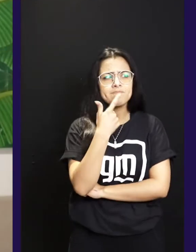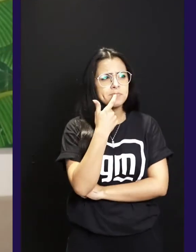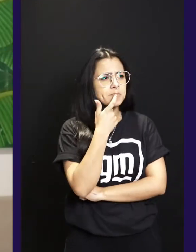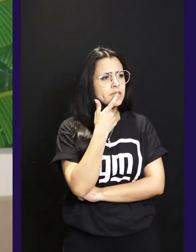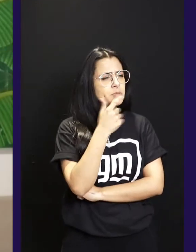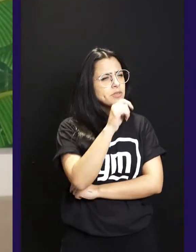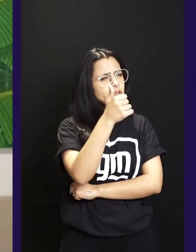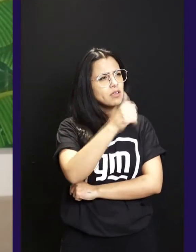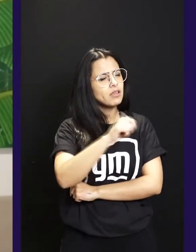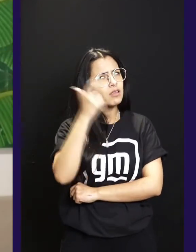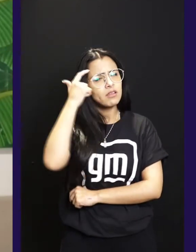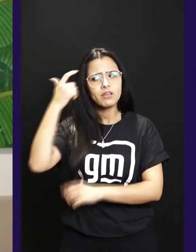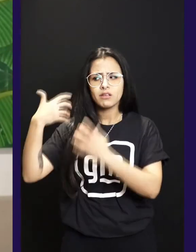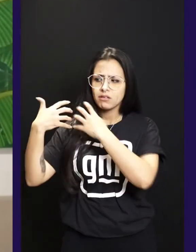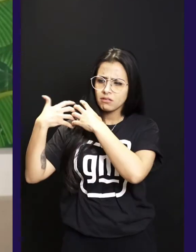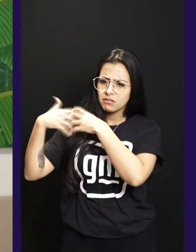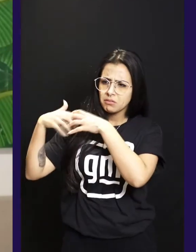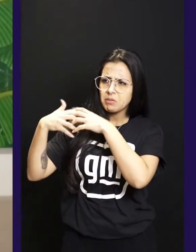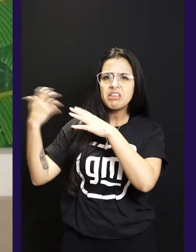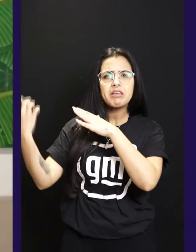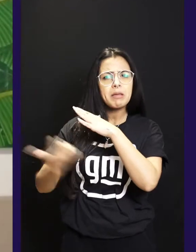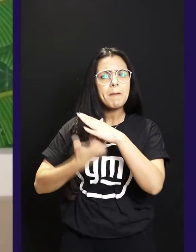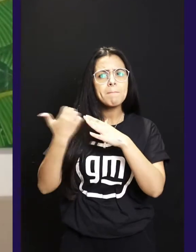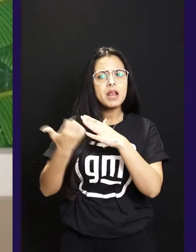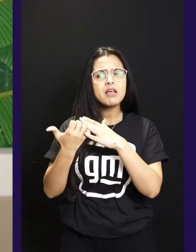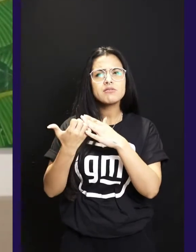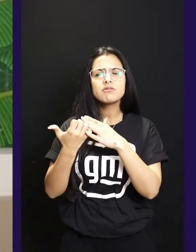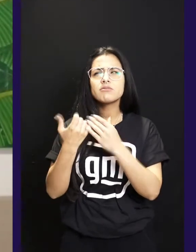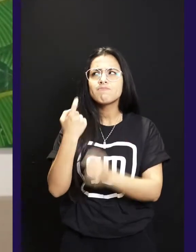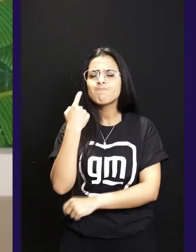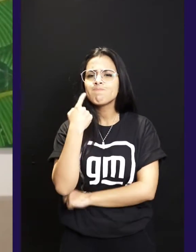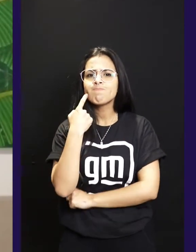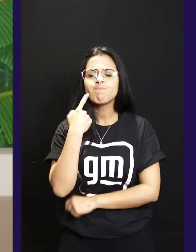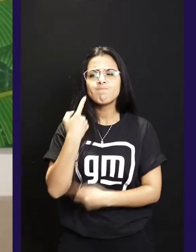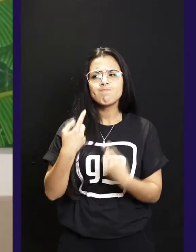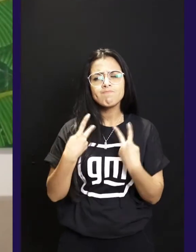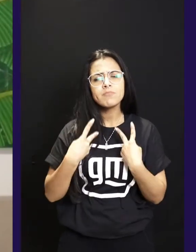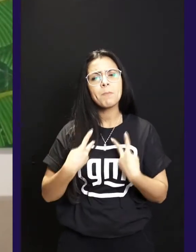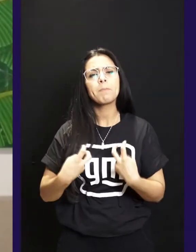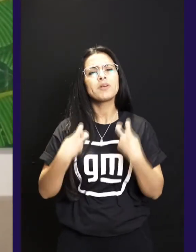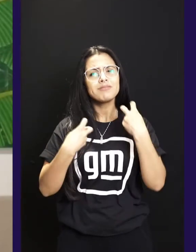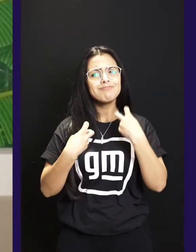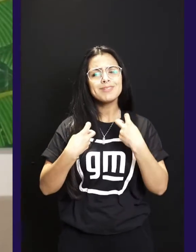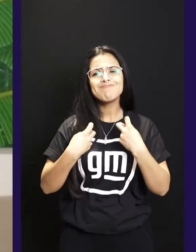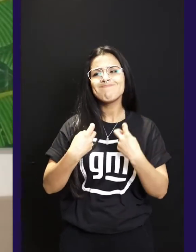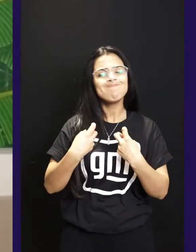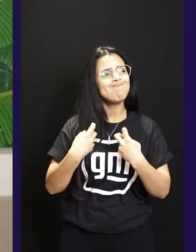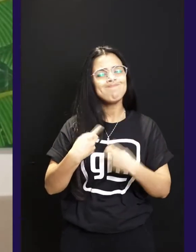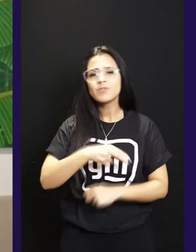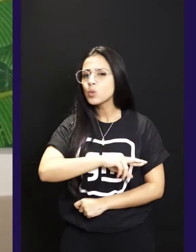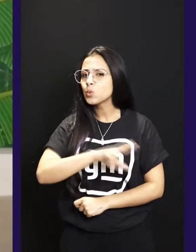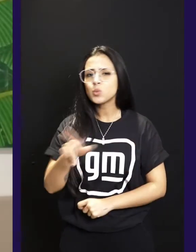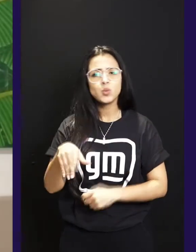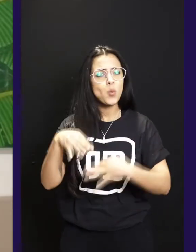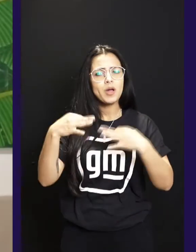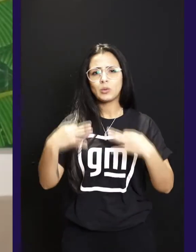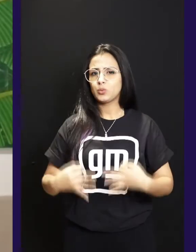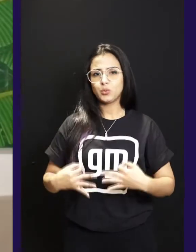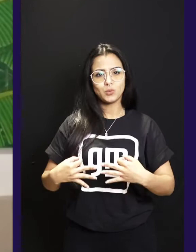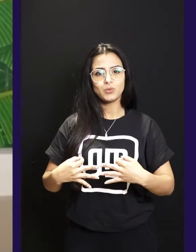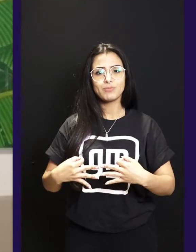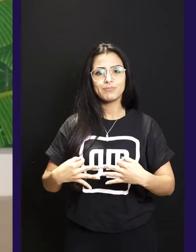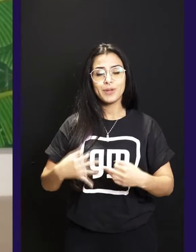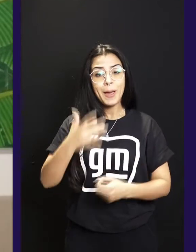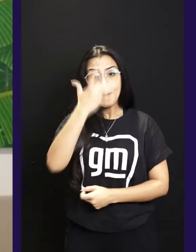geral, não encontrei pessoas comigo, me deparei com o fato disso ser injusto, né, que pessoas trans, pessoas